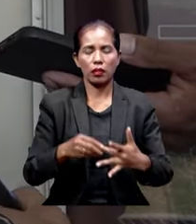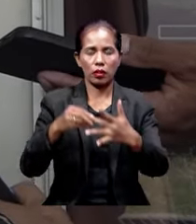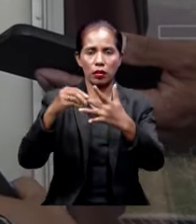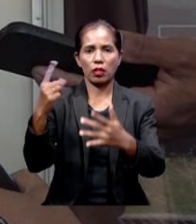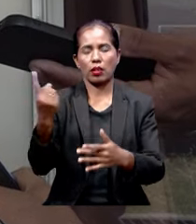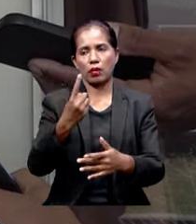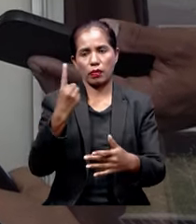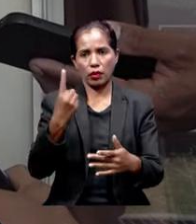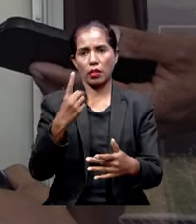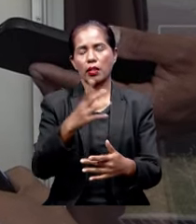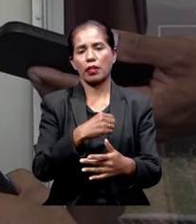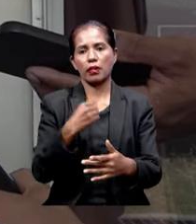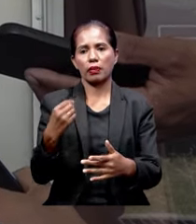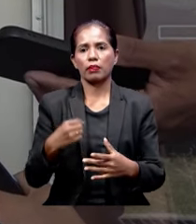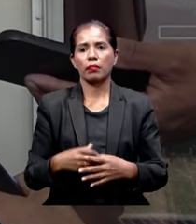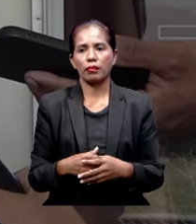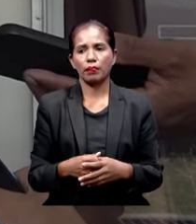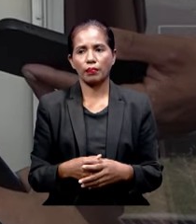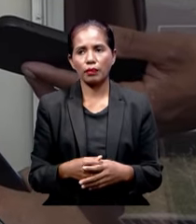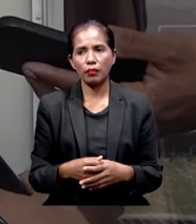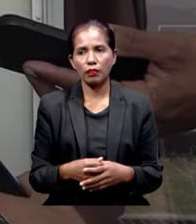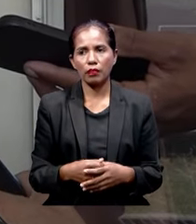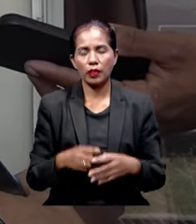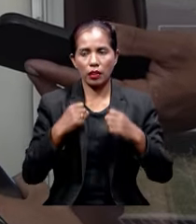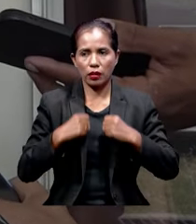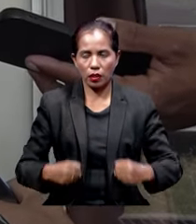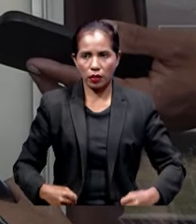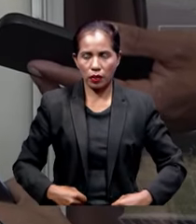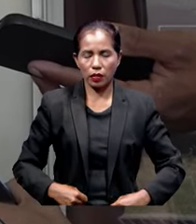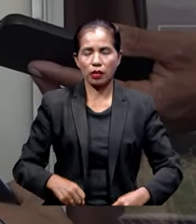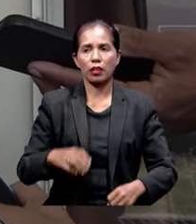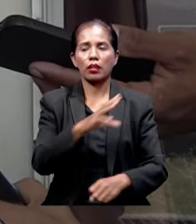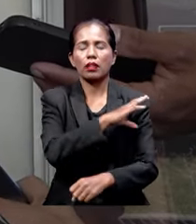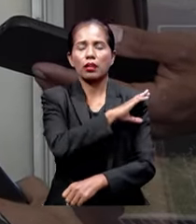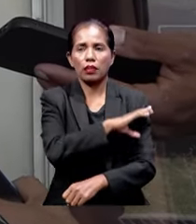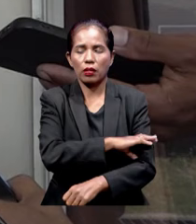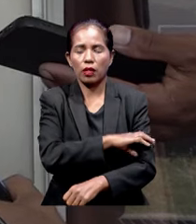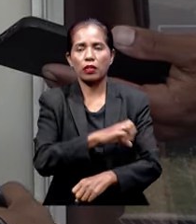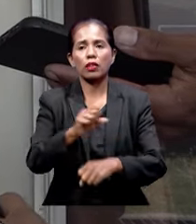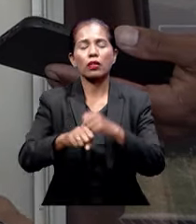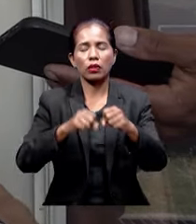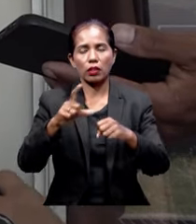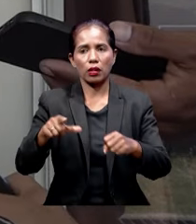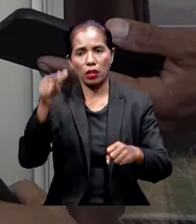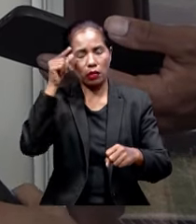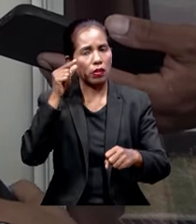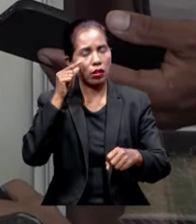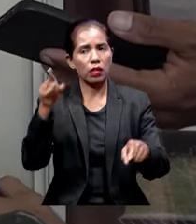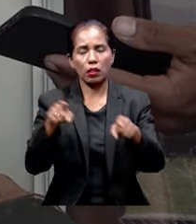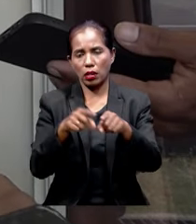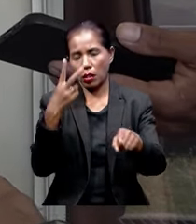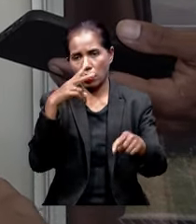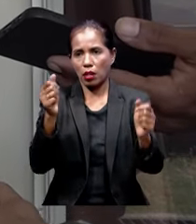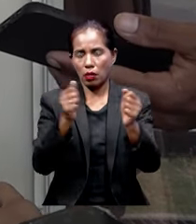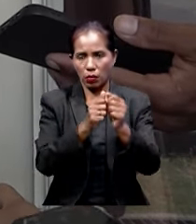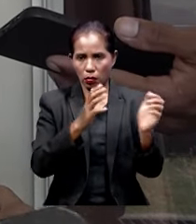permanente a Comissão de Saúde, Segurança Social e Igualdade de Gênero e eu acompanho de aclosa o